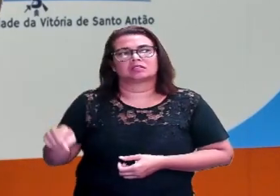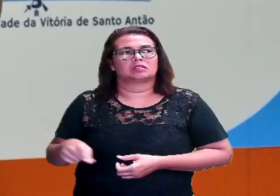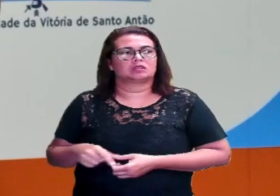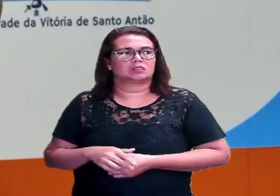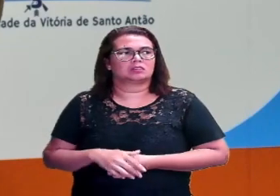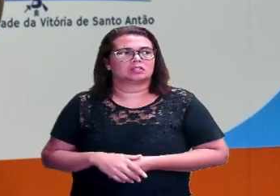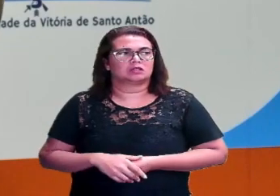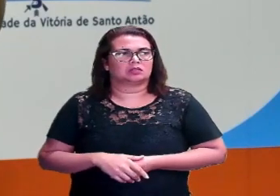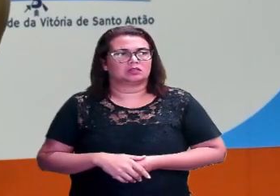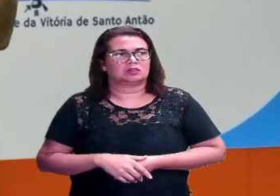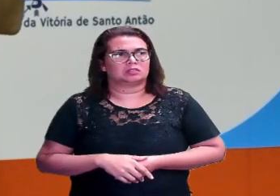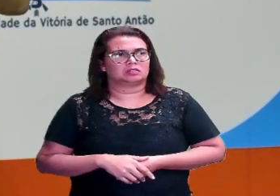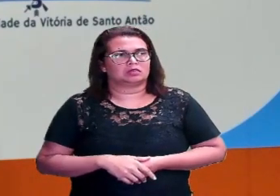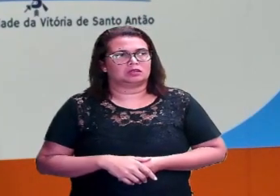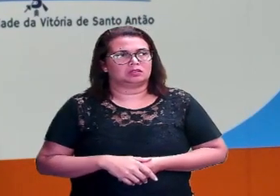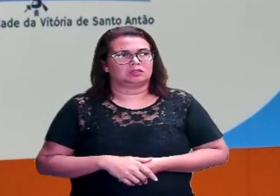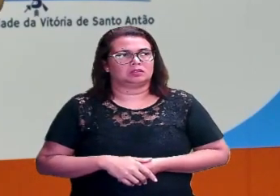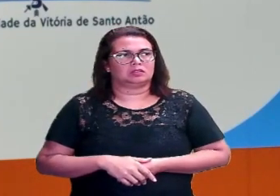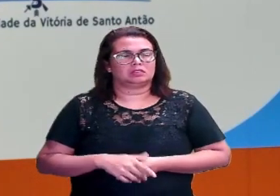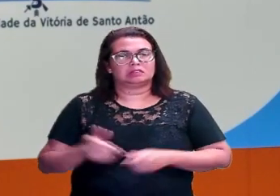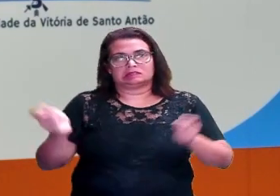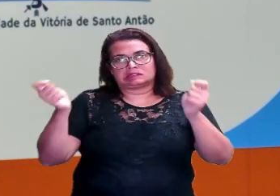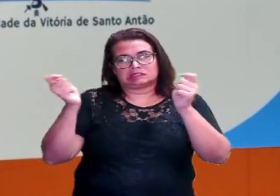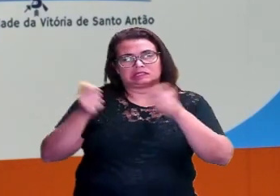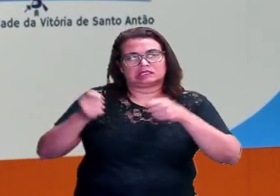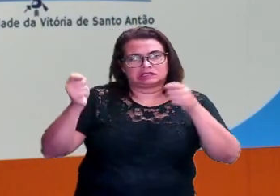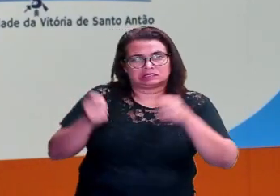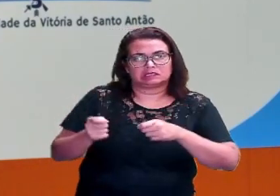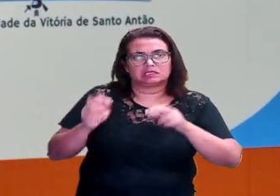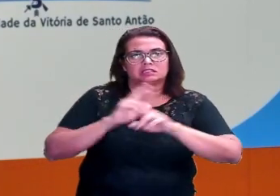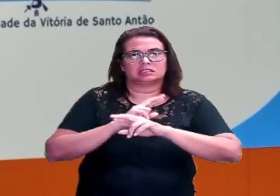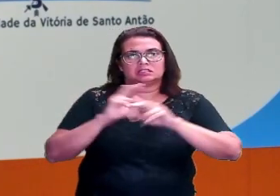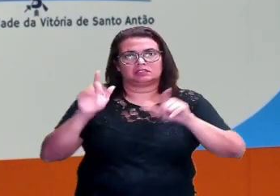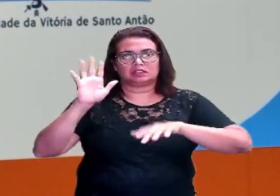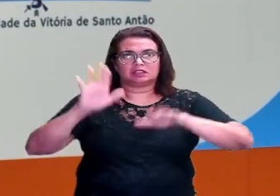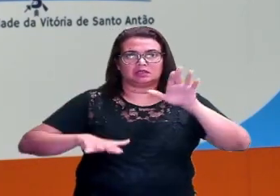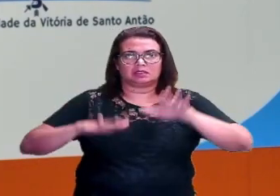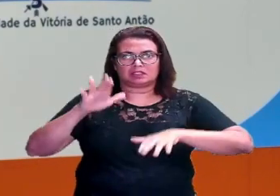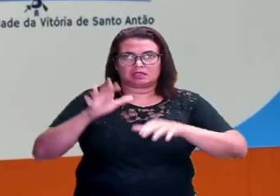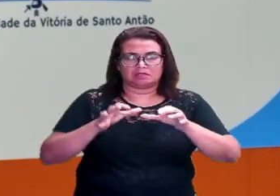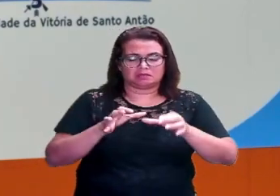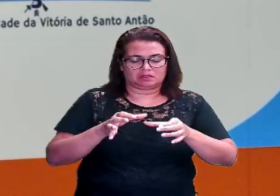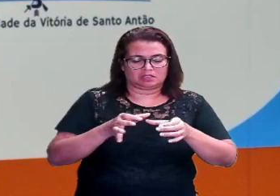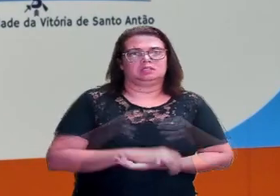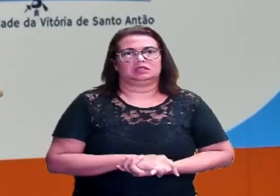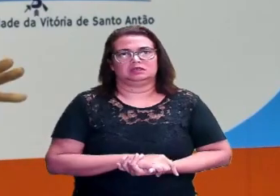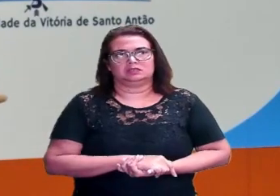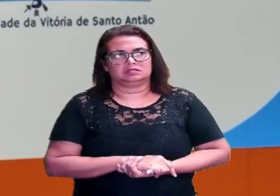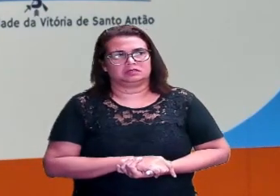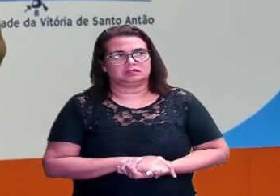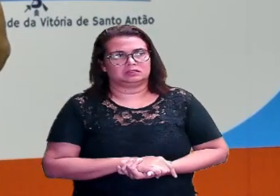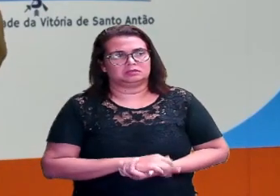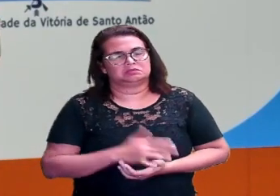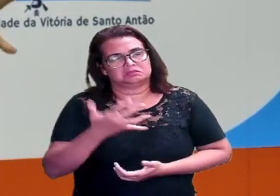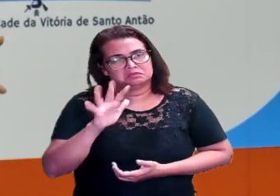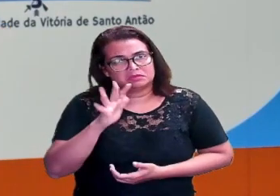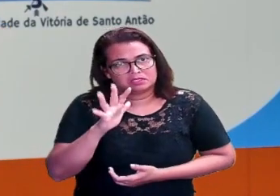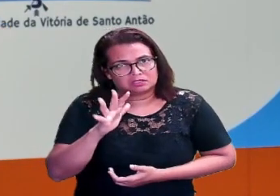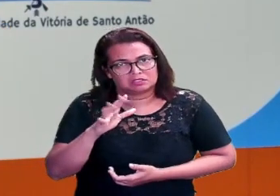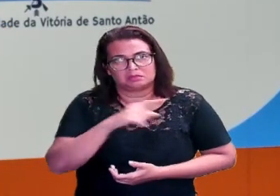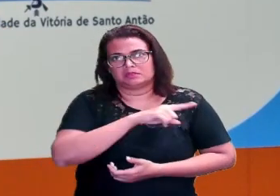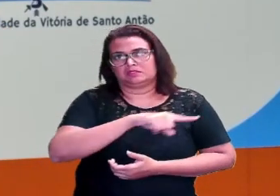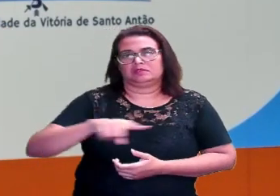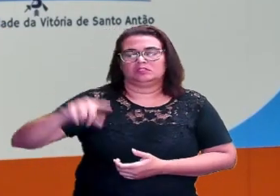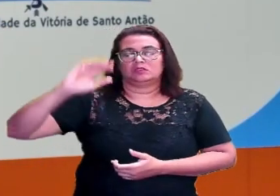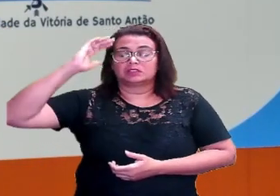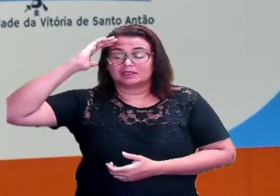que as capacidades são diferentes dependendo do recipiente. Essa é mais ou menos a ideia